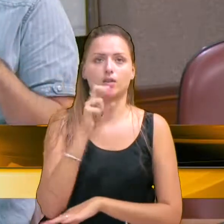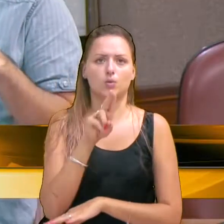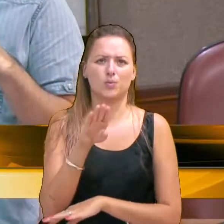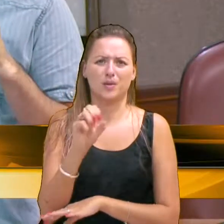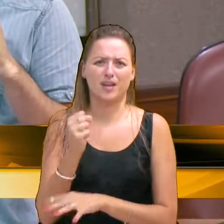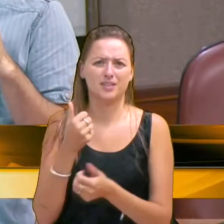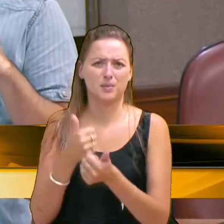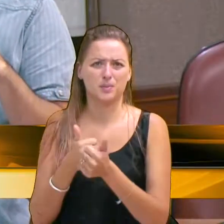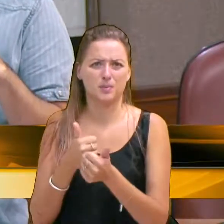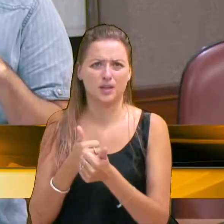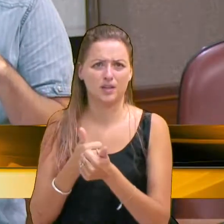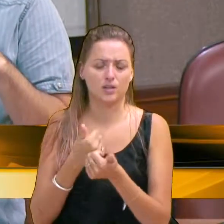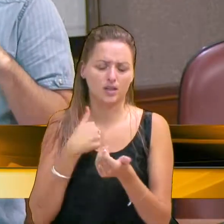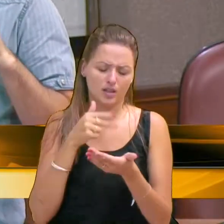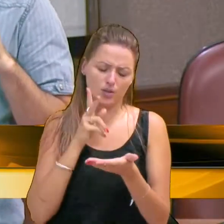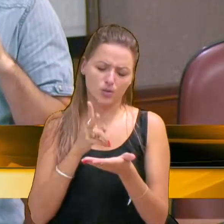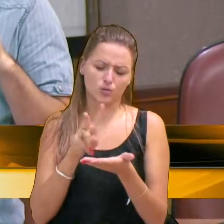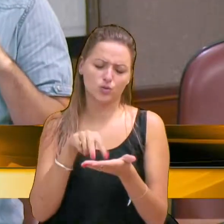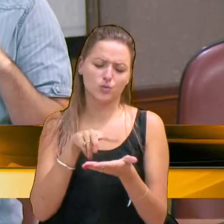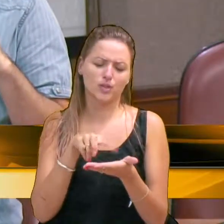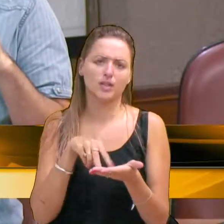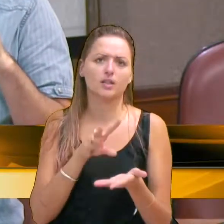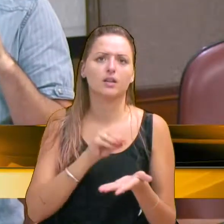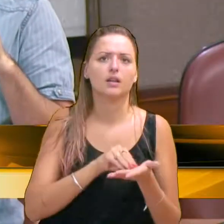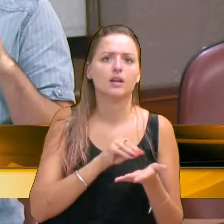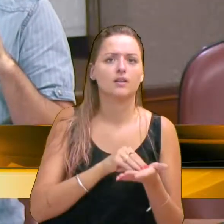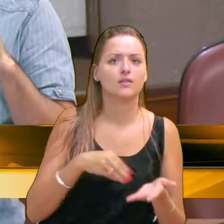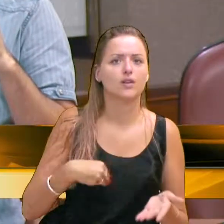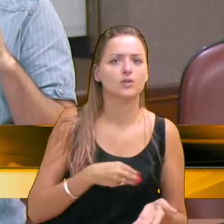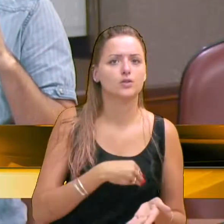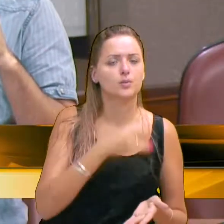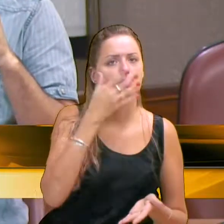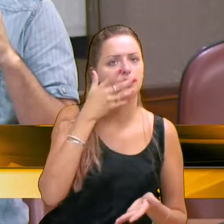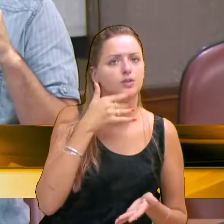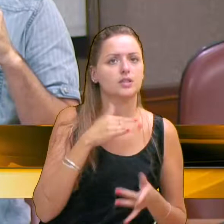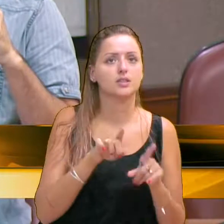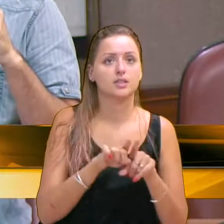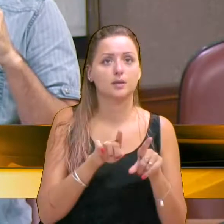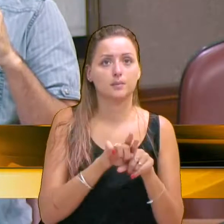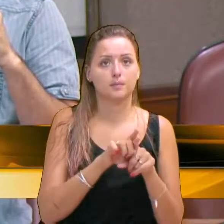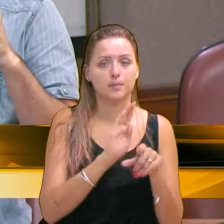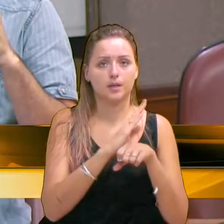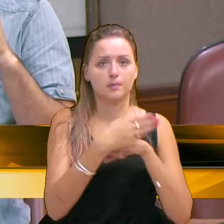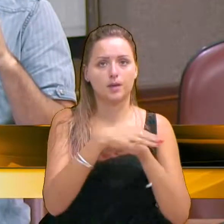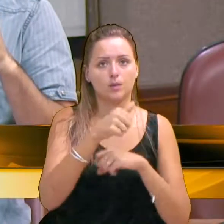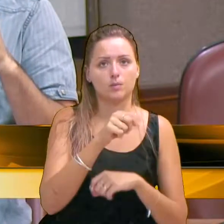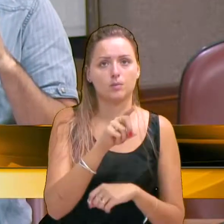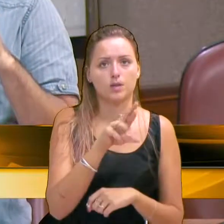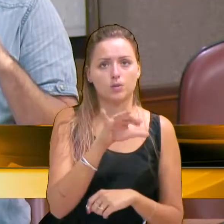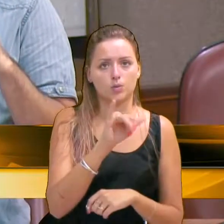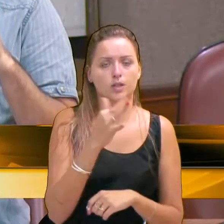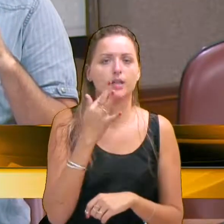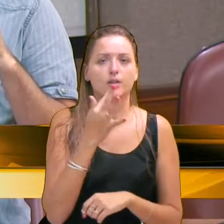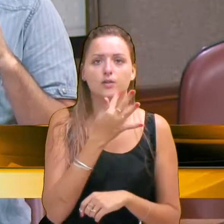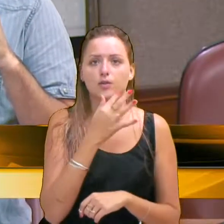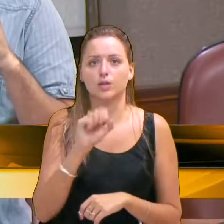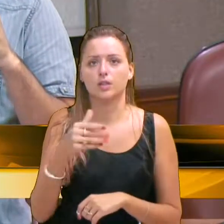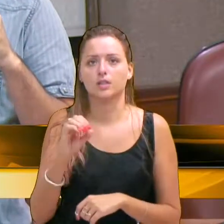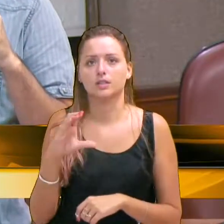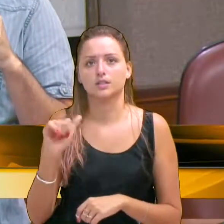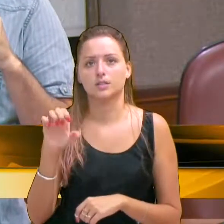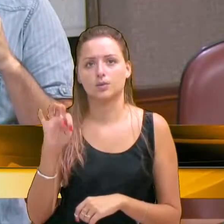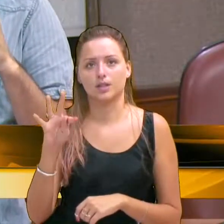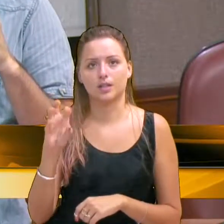próxima. Daí eu continuei lendo. A falta de pediatras também foi verificada nas unidades dos bairros Madureira, Forqueta, São Caetano,